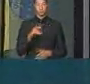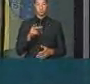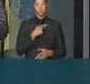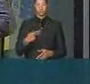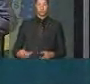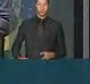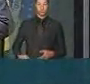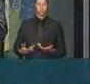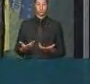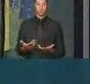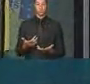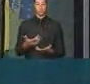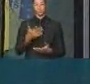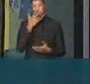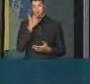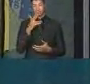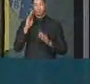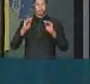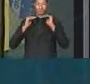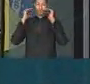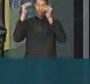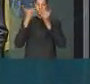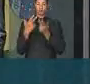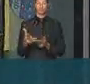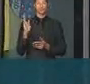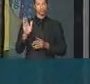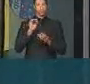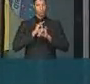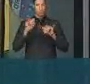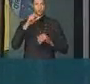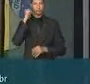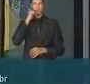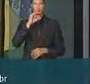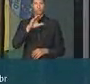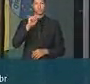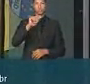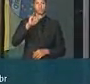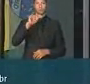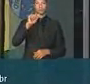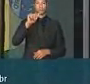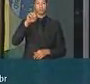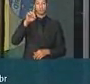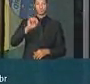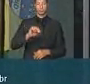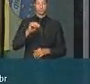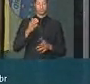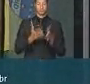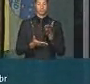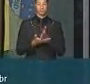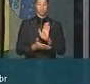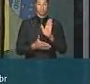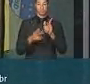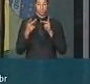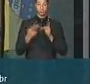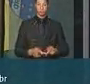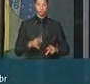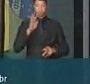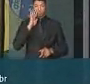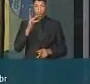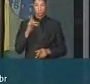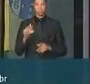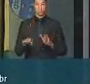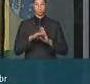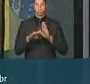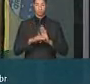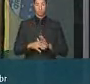presidente acho que é um avanço como acaba de citar o senador Caiado é aprovarmos esse projeto de resolução